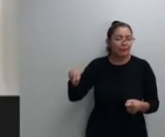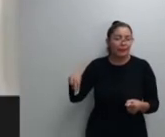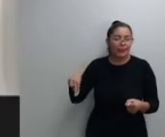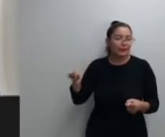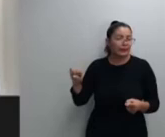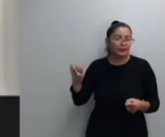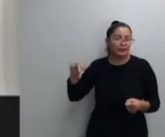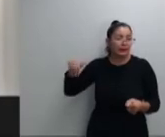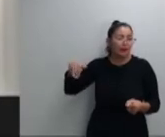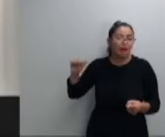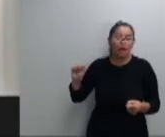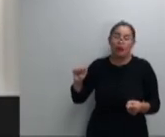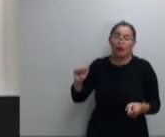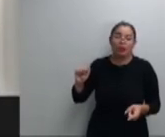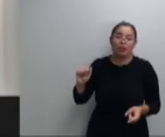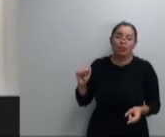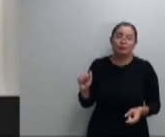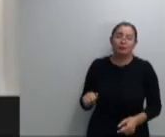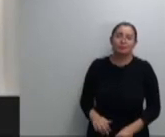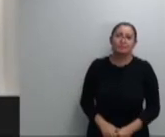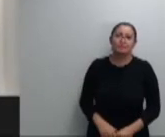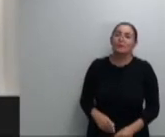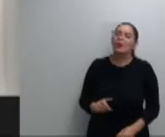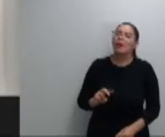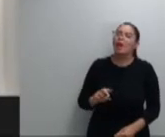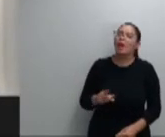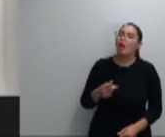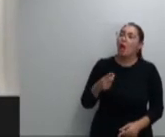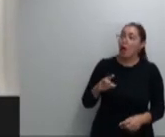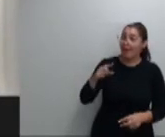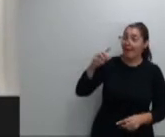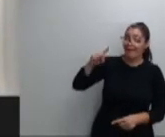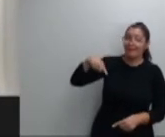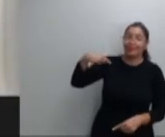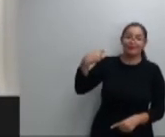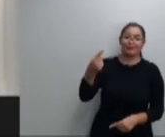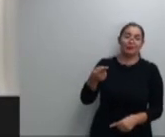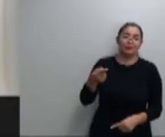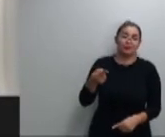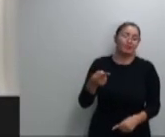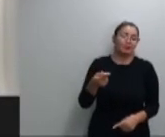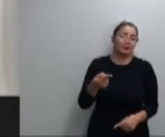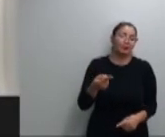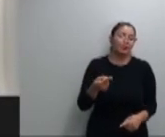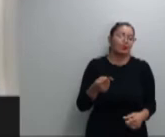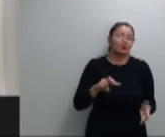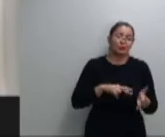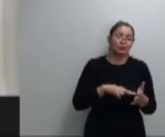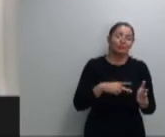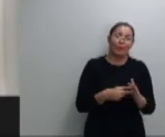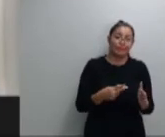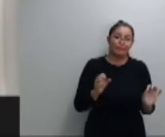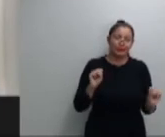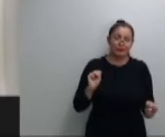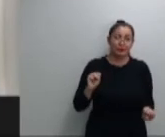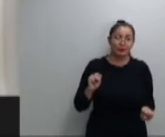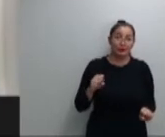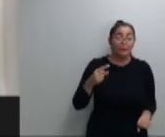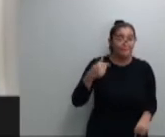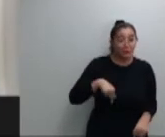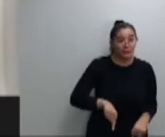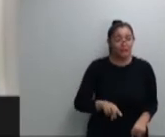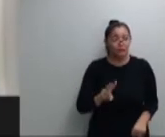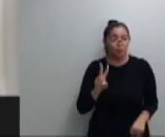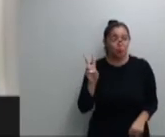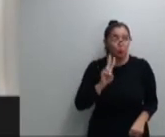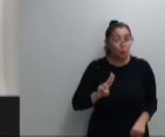bizantina, porque era considerada assim. e na linguagem usual, na linguagem